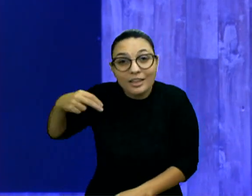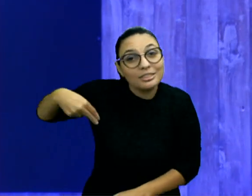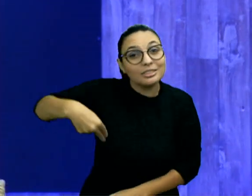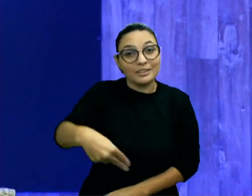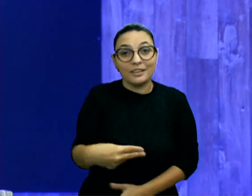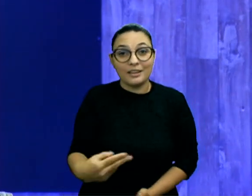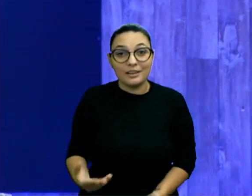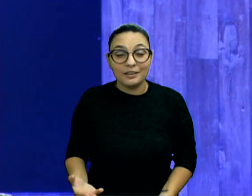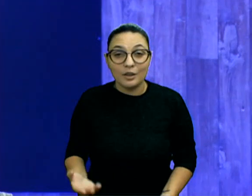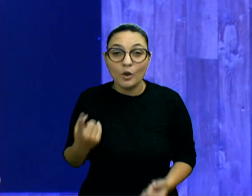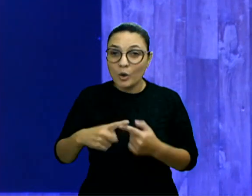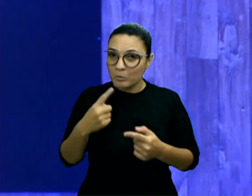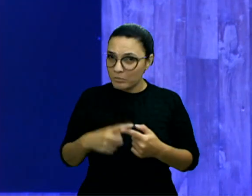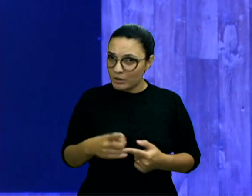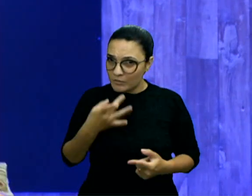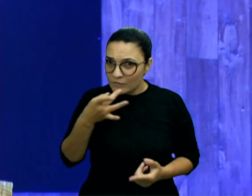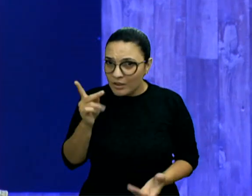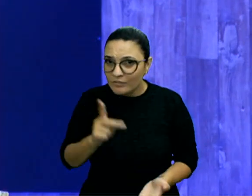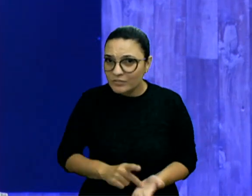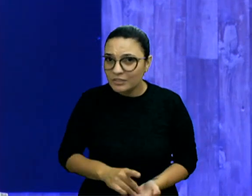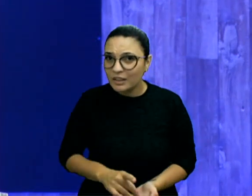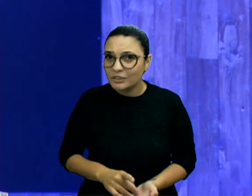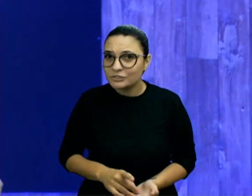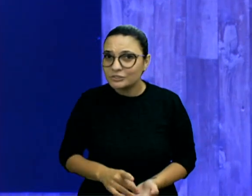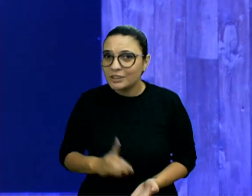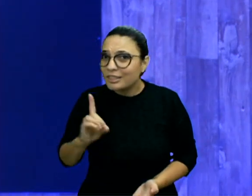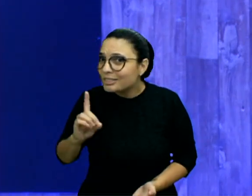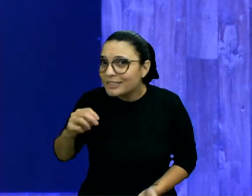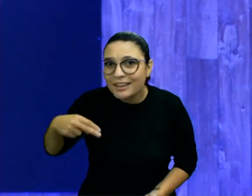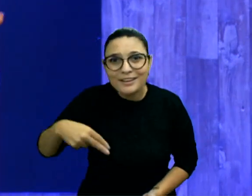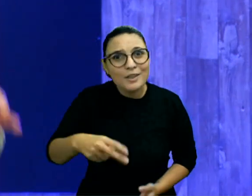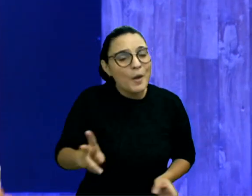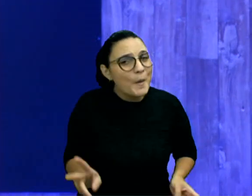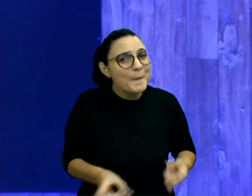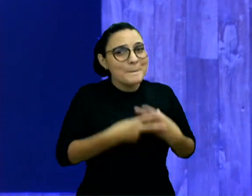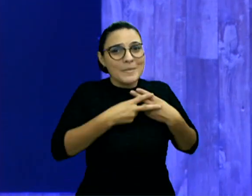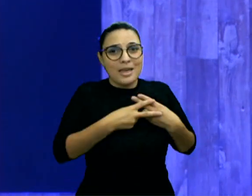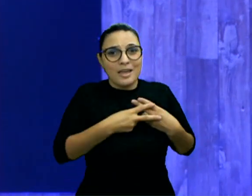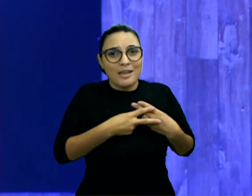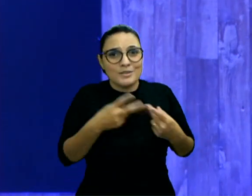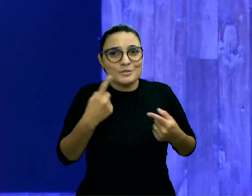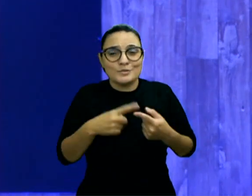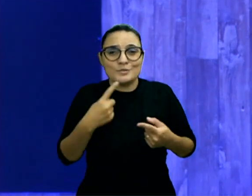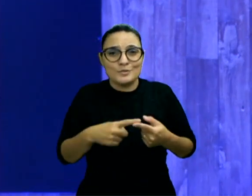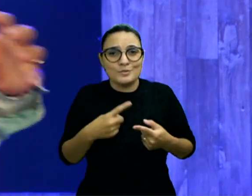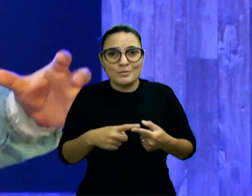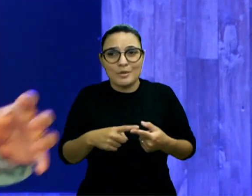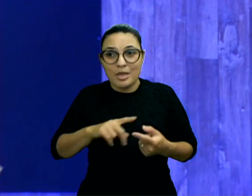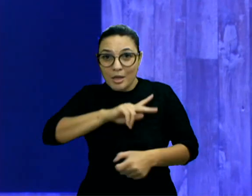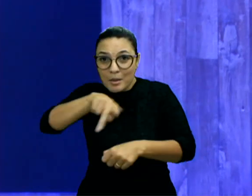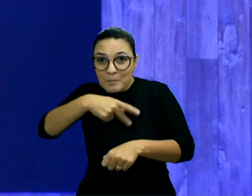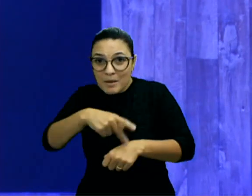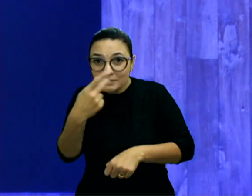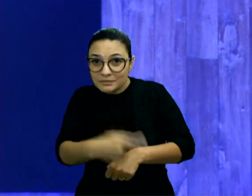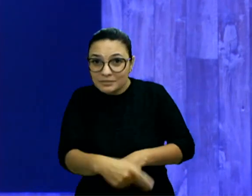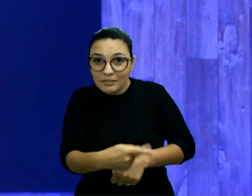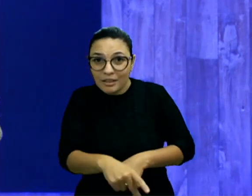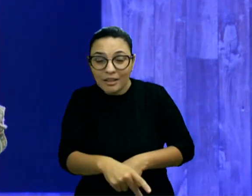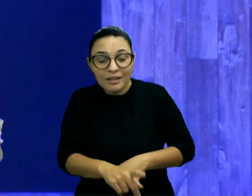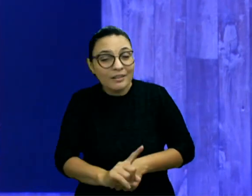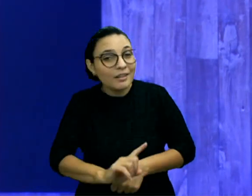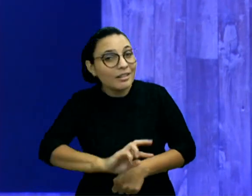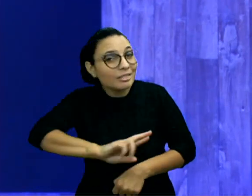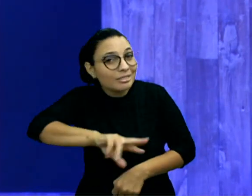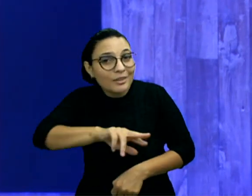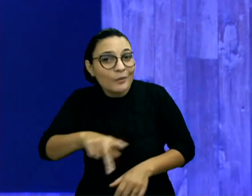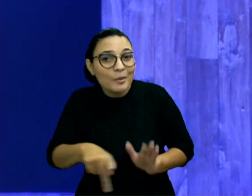Daniel está cativo, Daniel está preso. Daniel está fora do seu país, Daniel está fora da sua zona de conforto, ele está